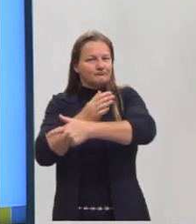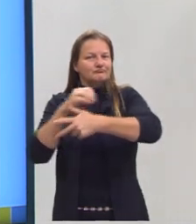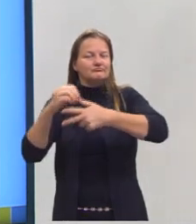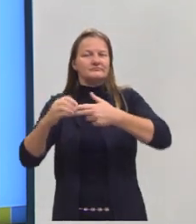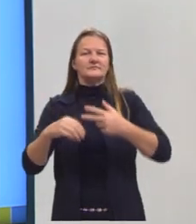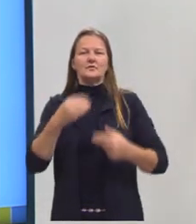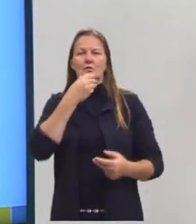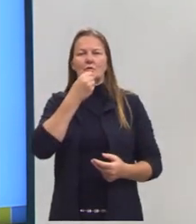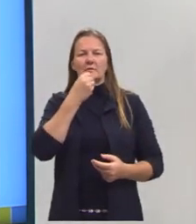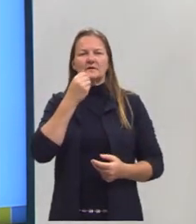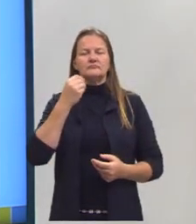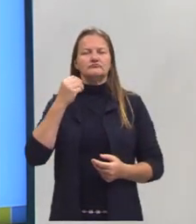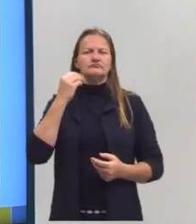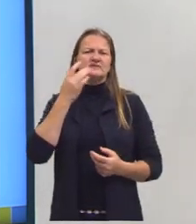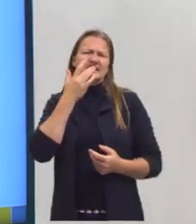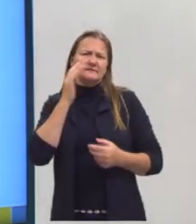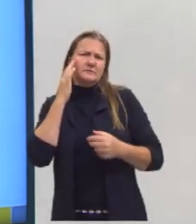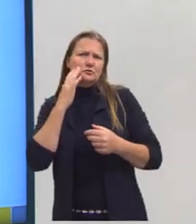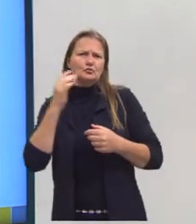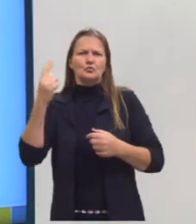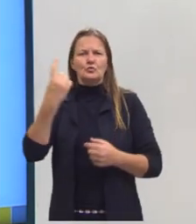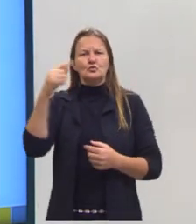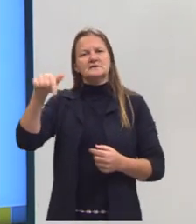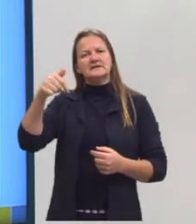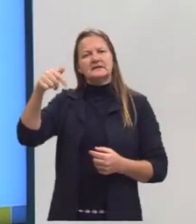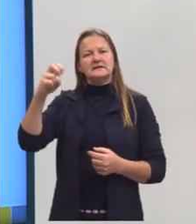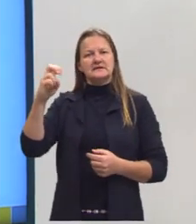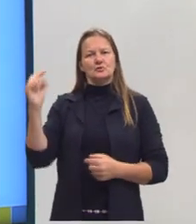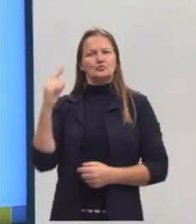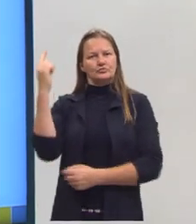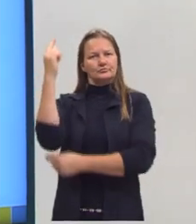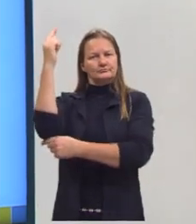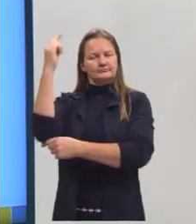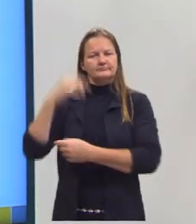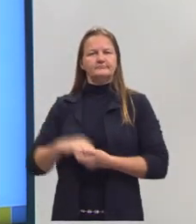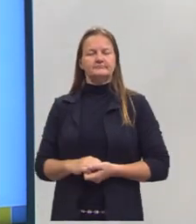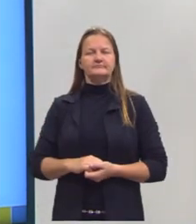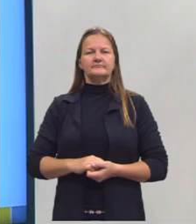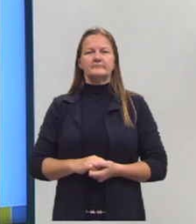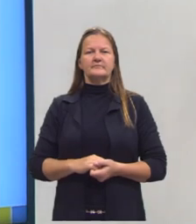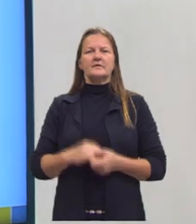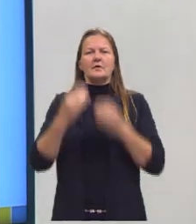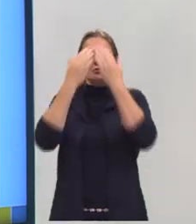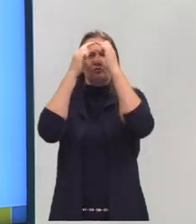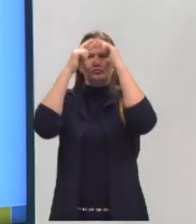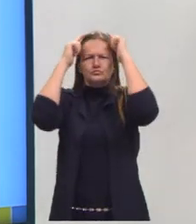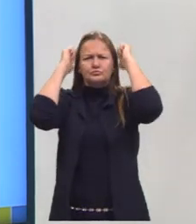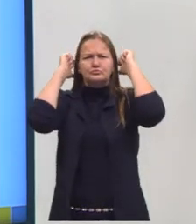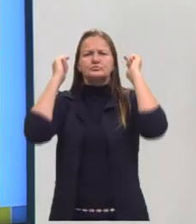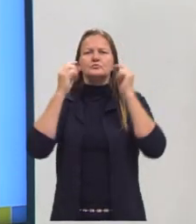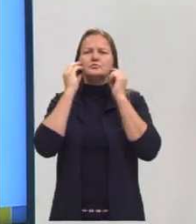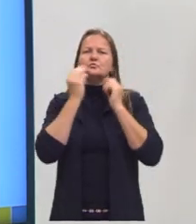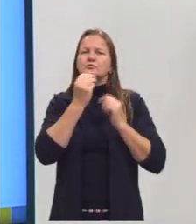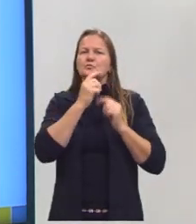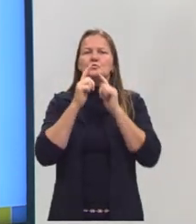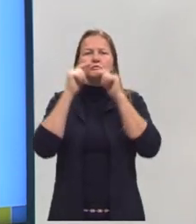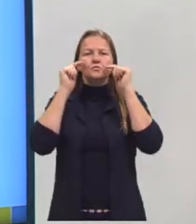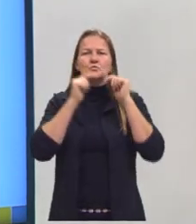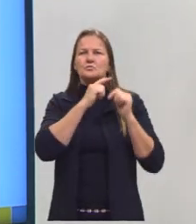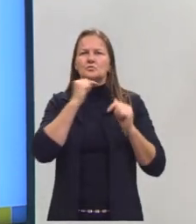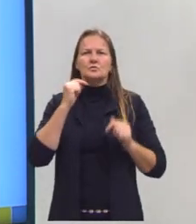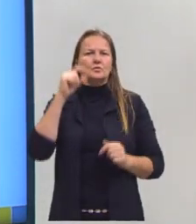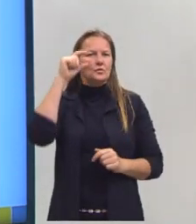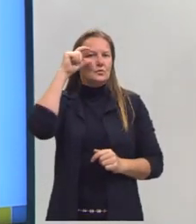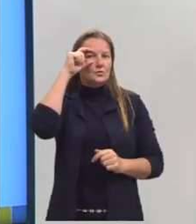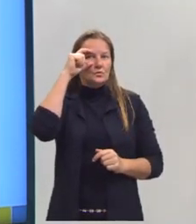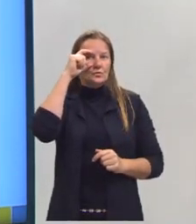Branco um homem branco de 1,75 uso o cabelos curtos barba também curta e tem o adereço de um